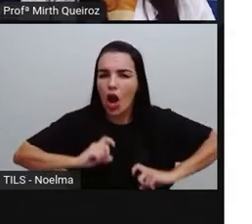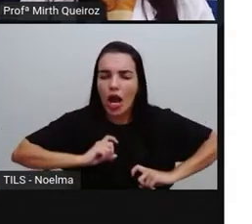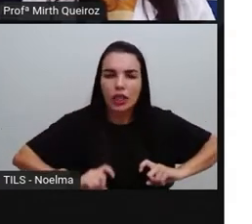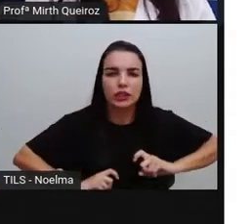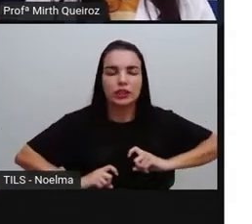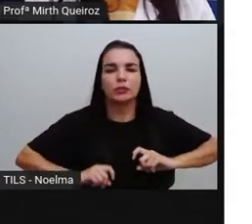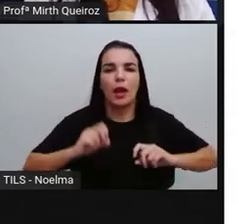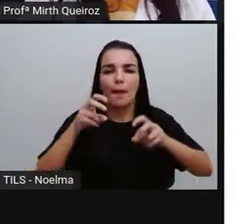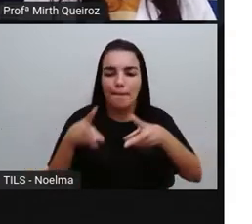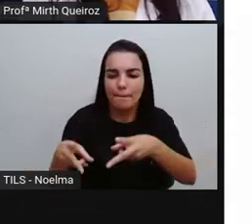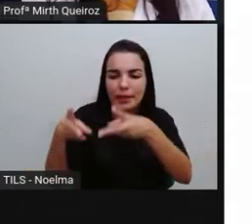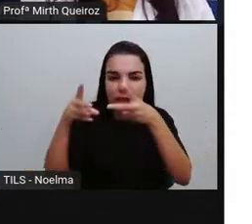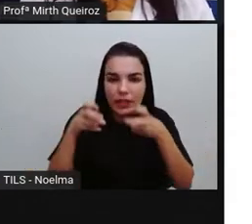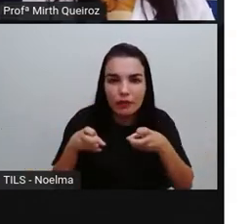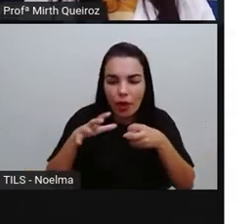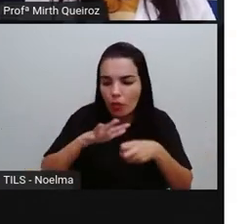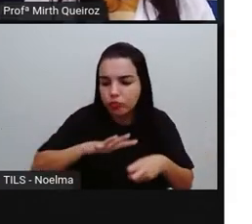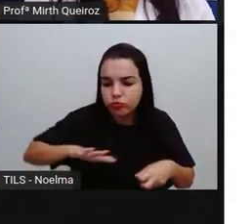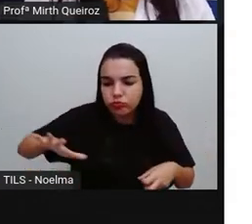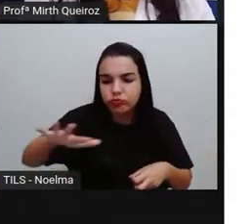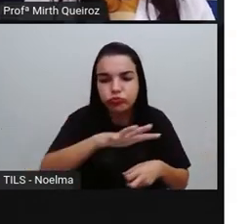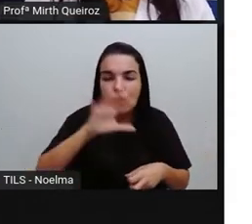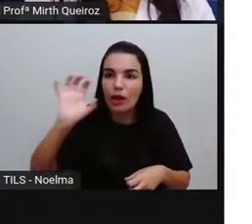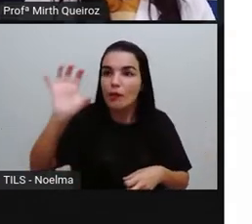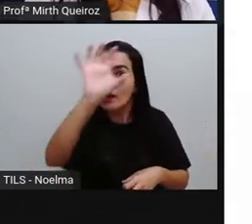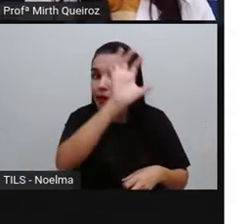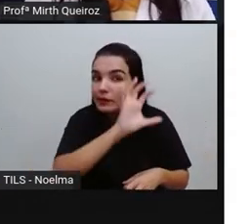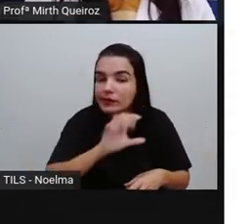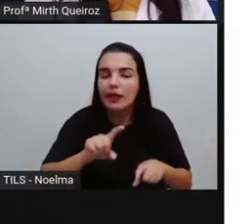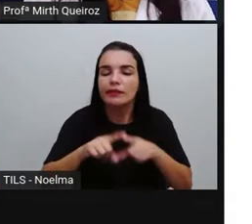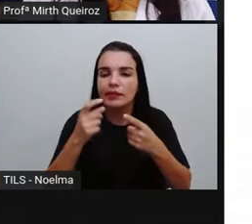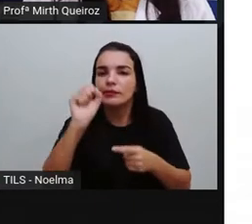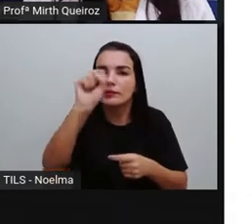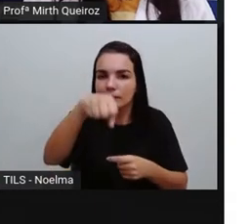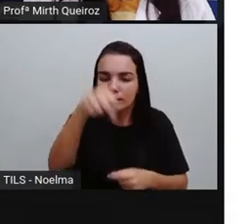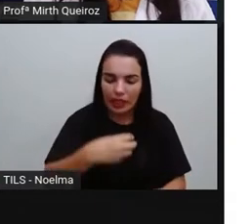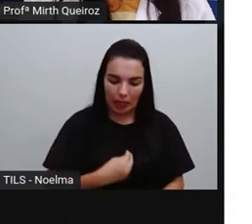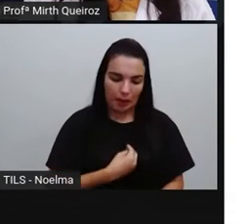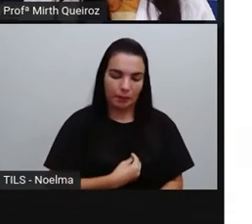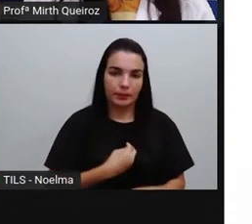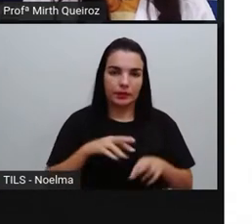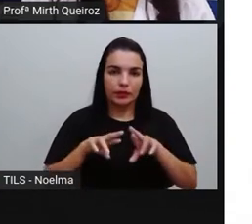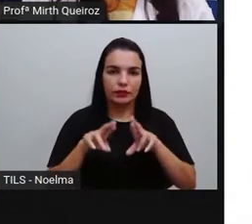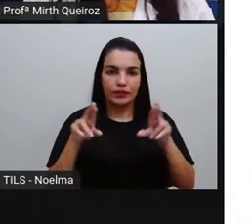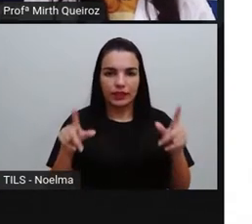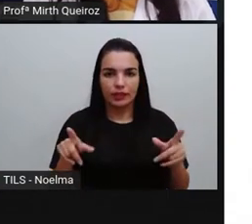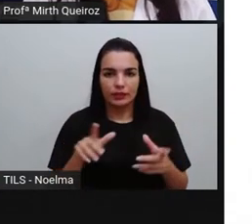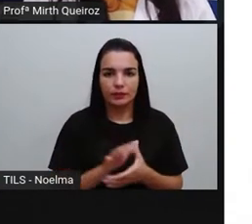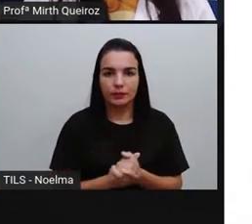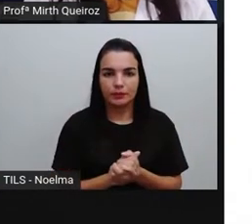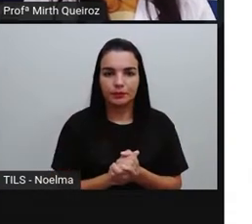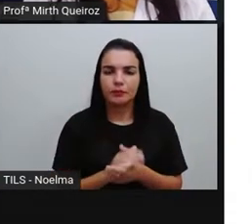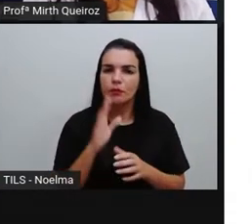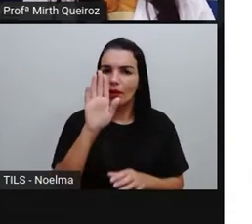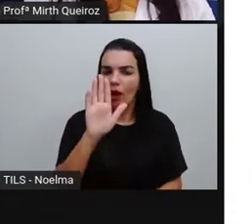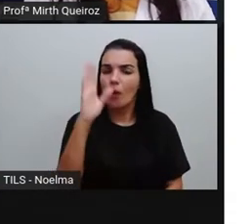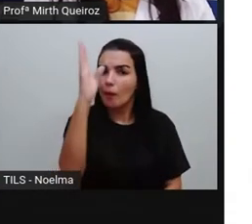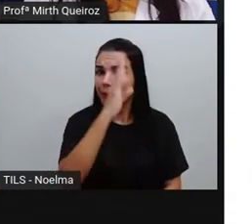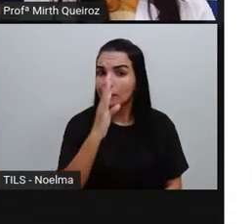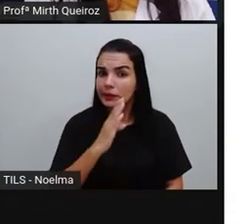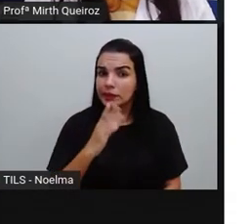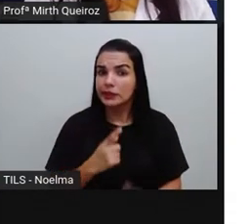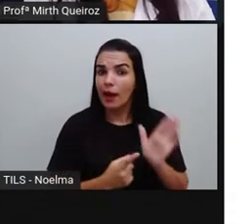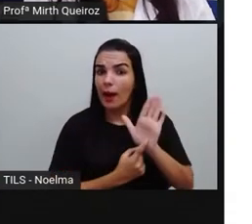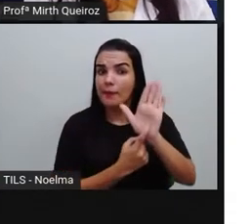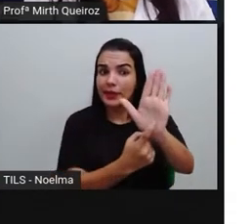ser observadas em uma região vai dizer respeito aí à biodiversidade. O Brasil apresenta uma